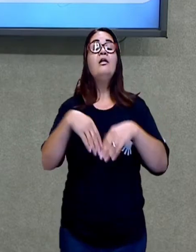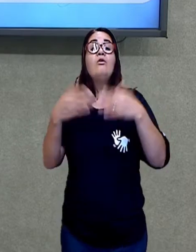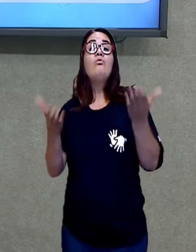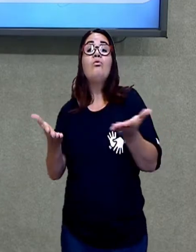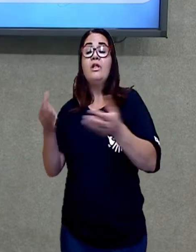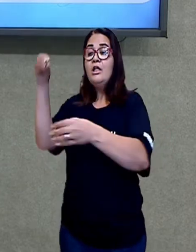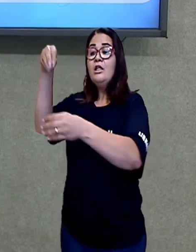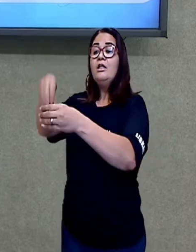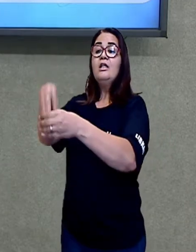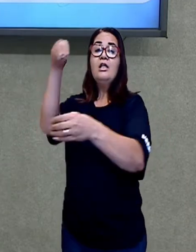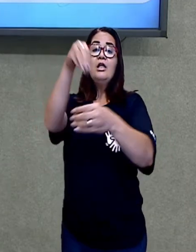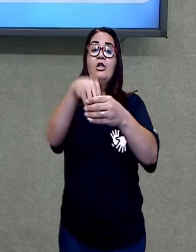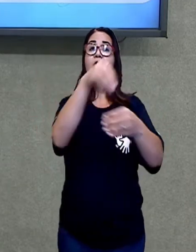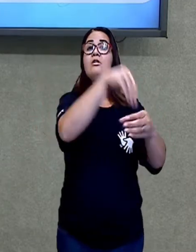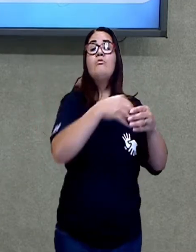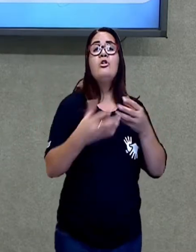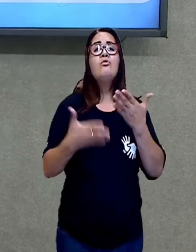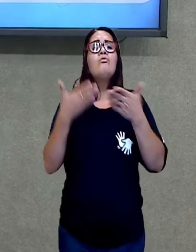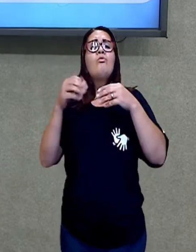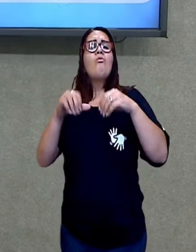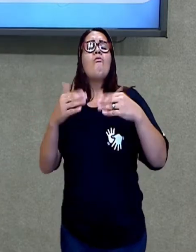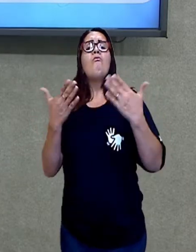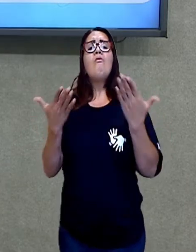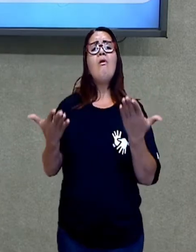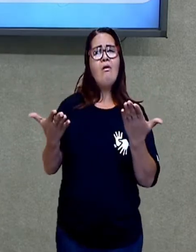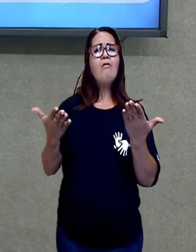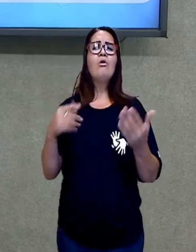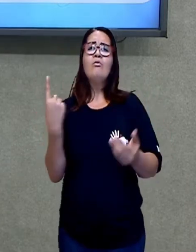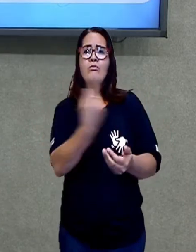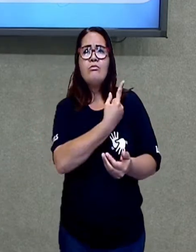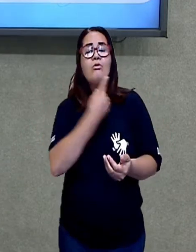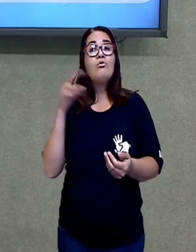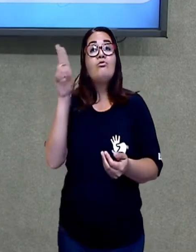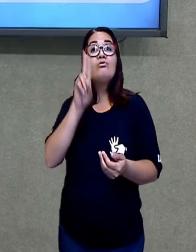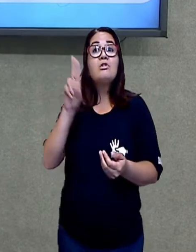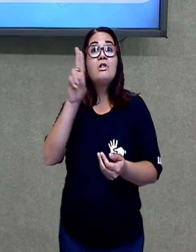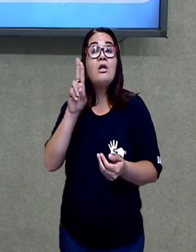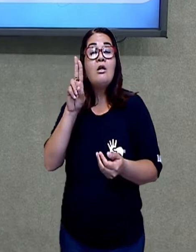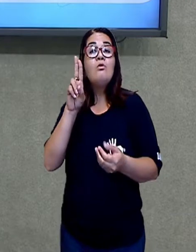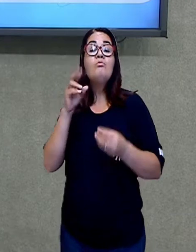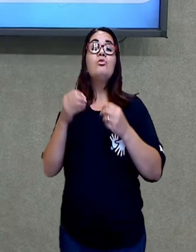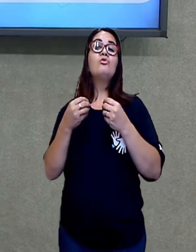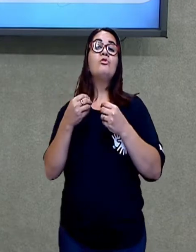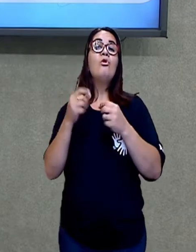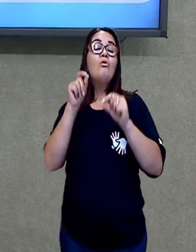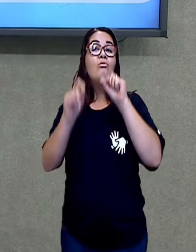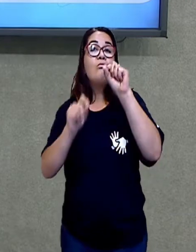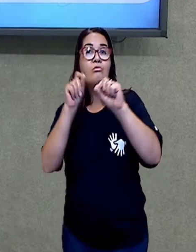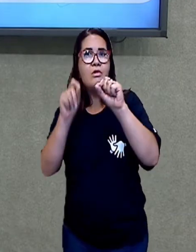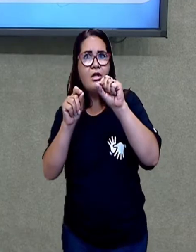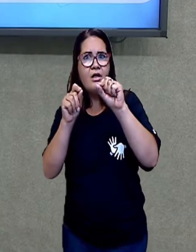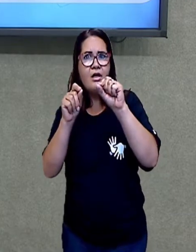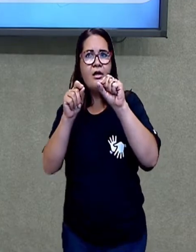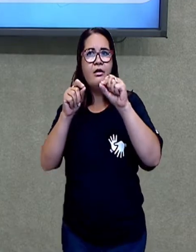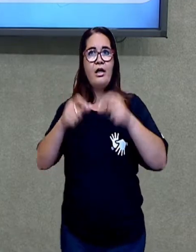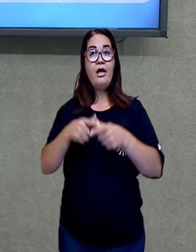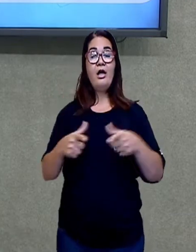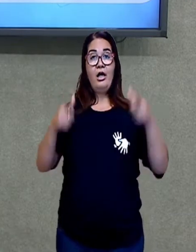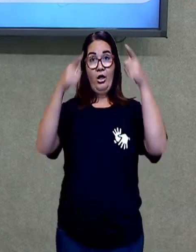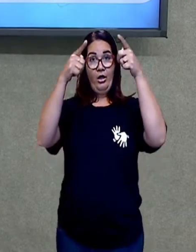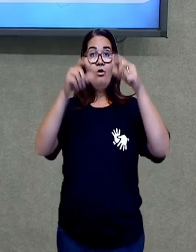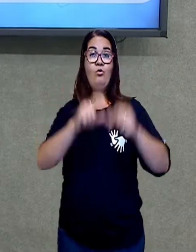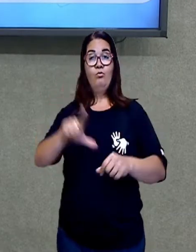elemento, desse recipiente, nós podemos usar aqui como medida padrão o litro. O litro, ele é uma